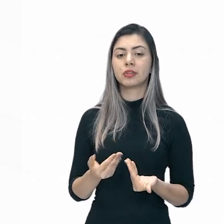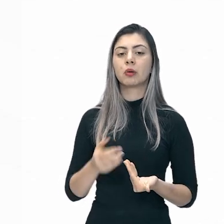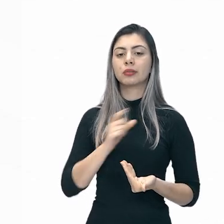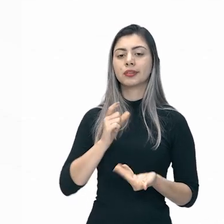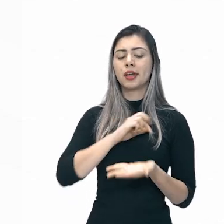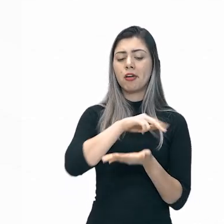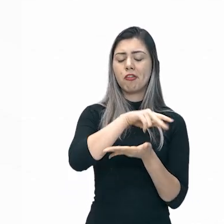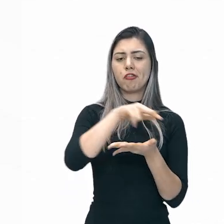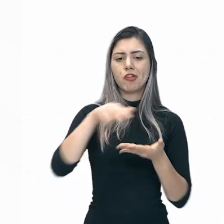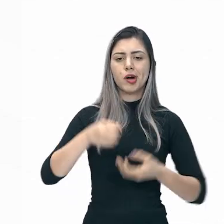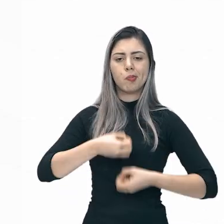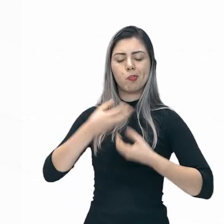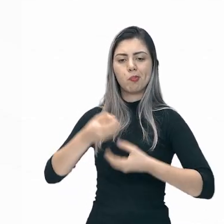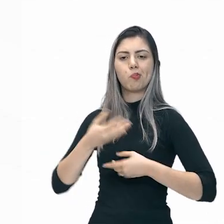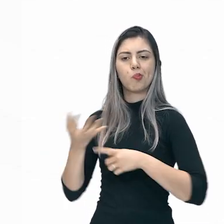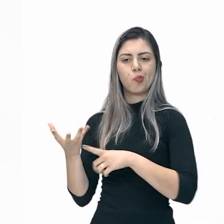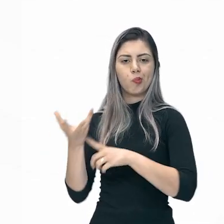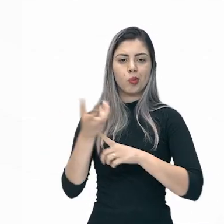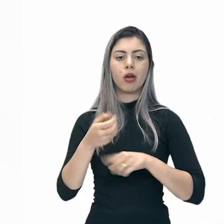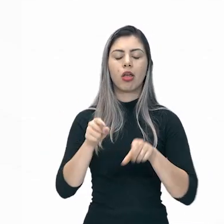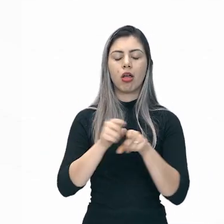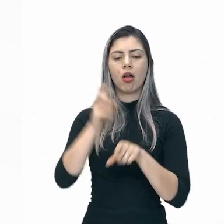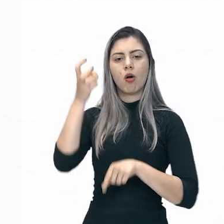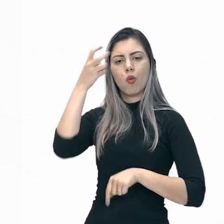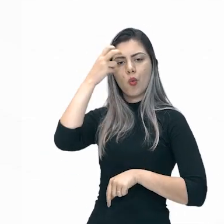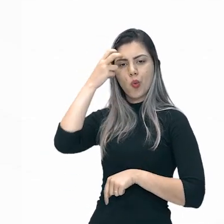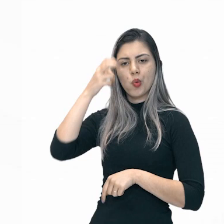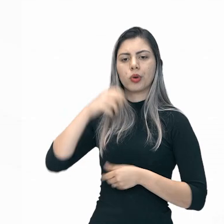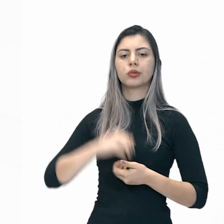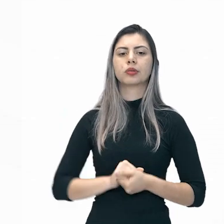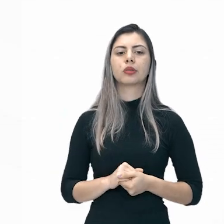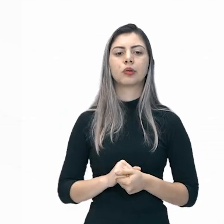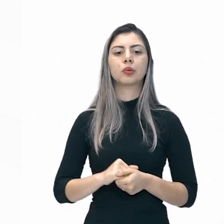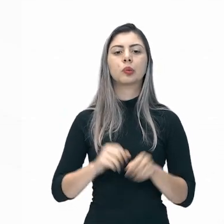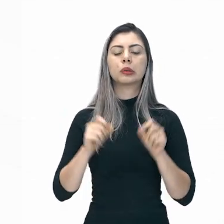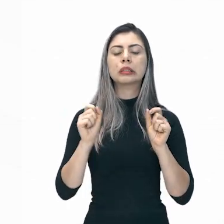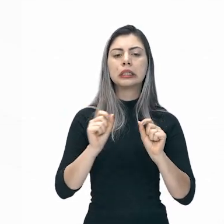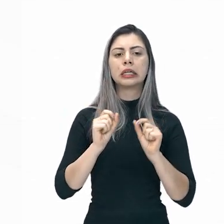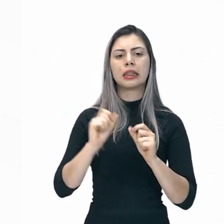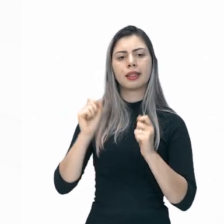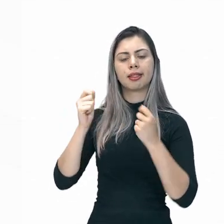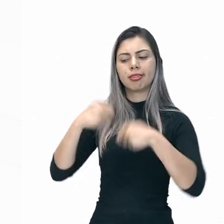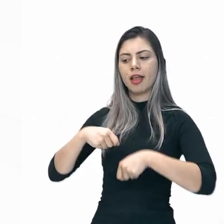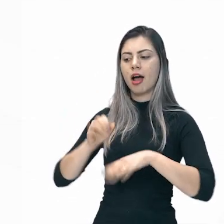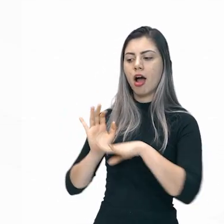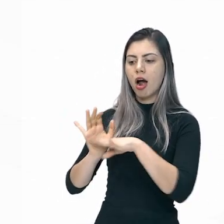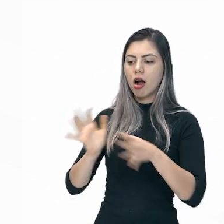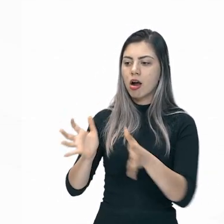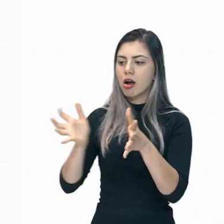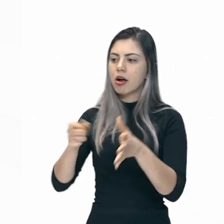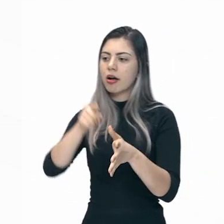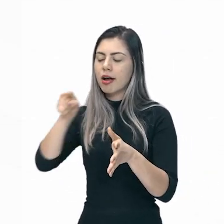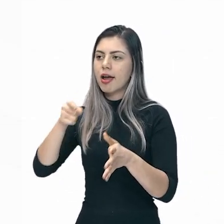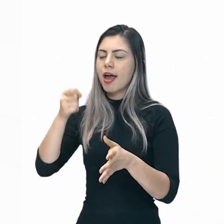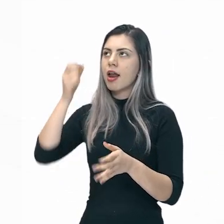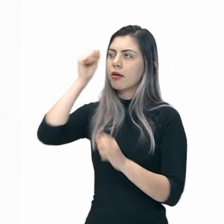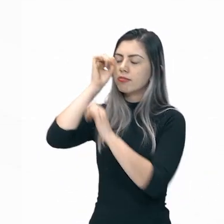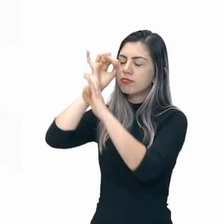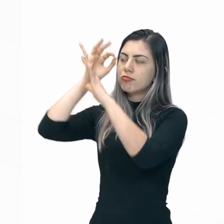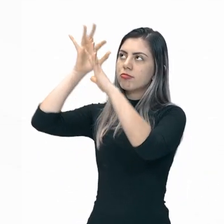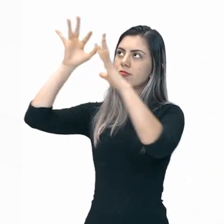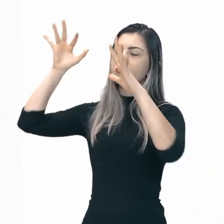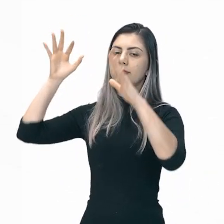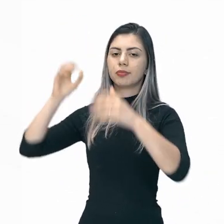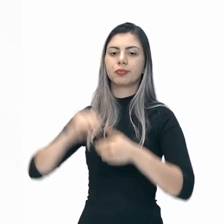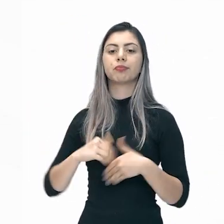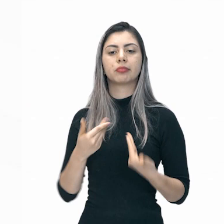diversas manifestações artísticas e culturais que têm o poder de estimular a imaginação, a criatividade das pessoas.